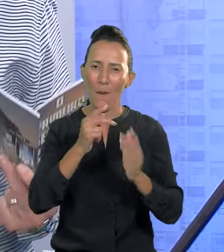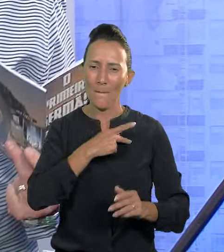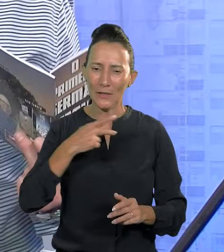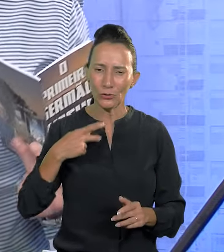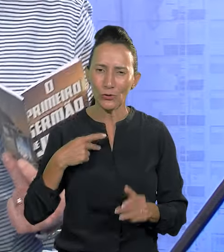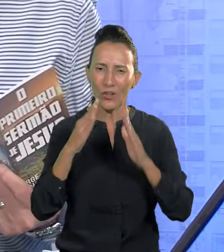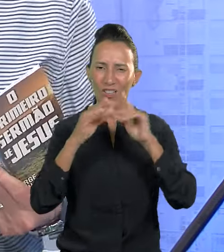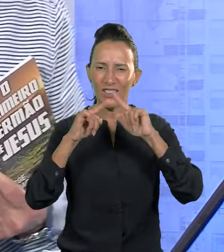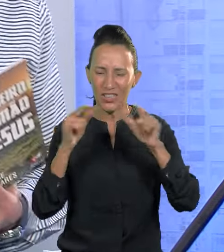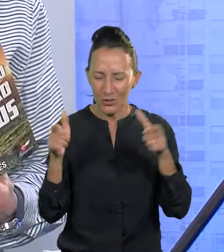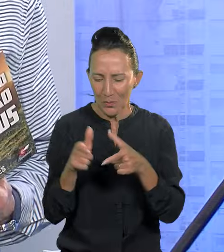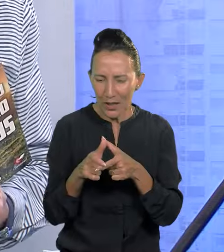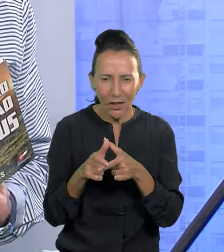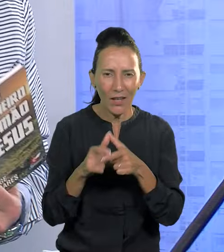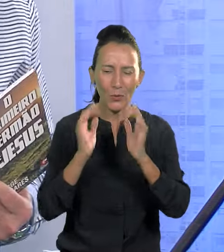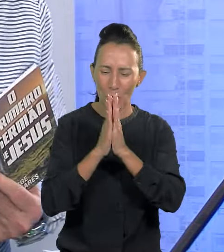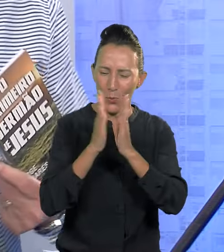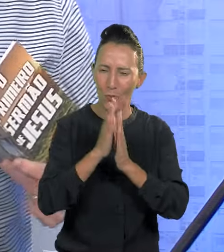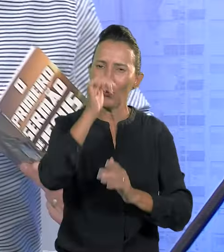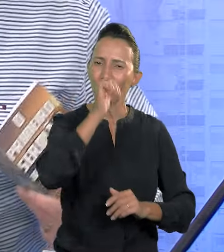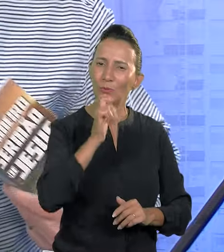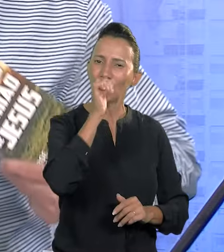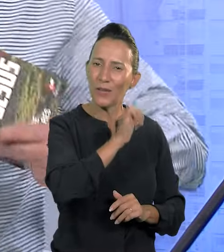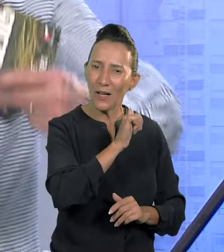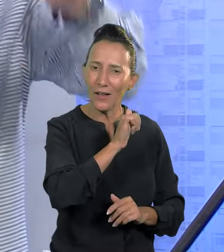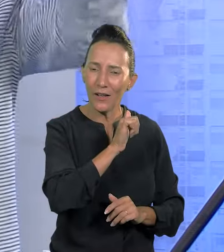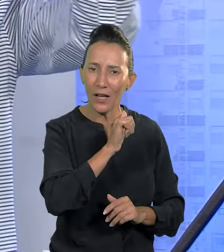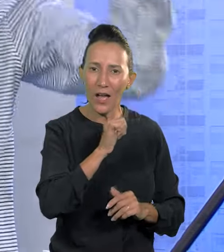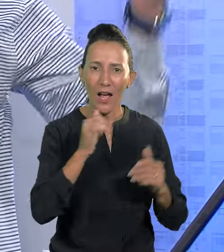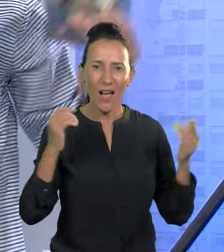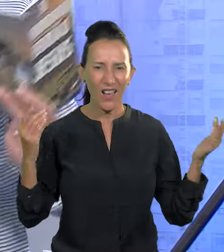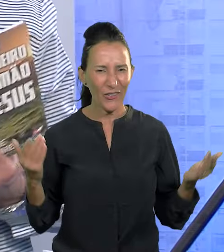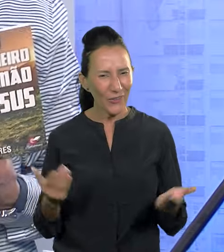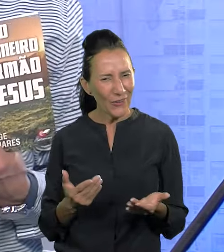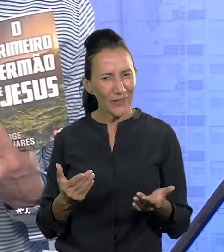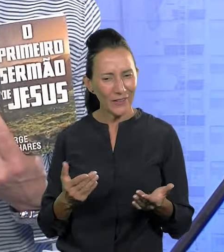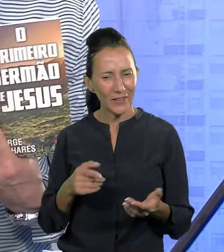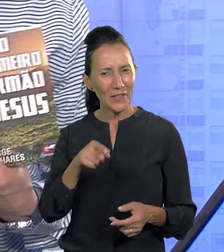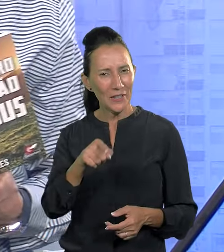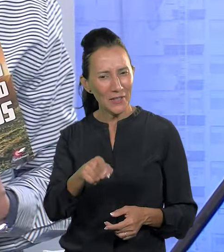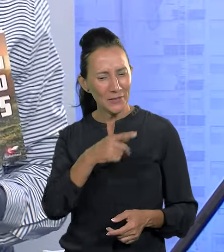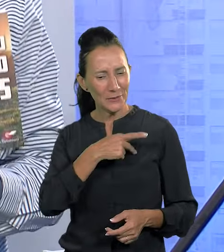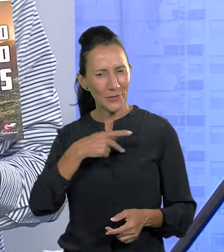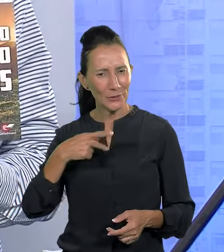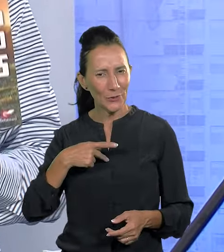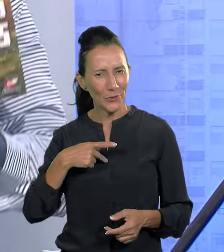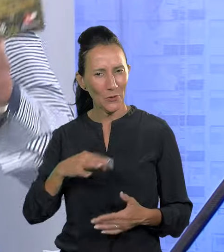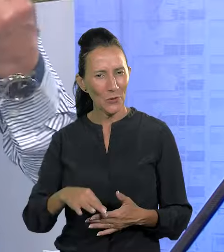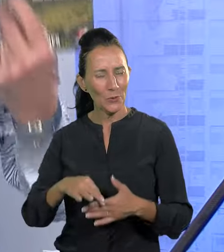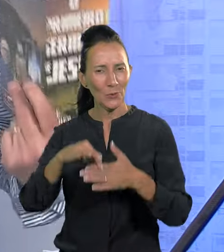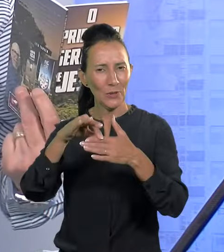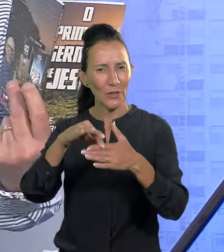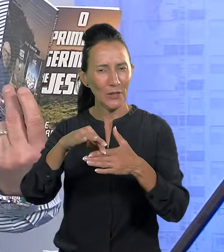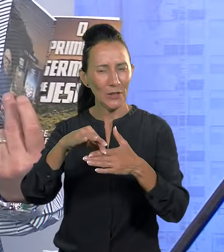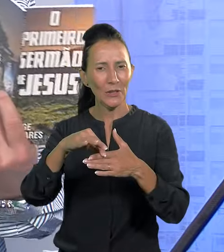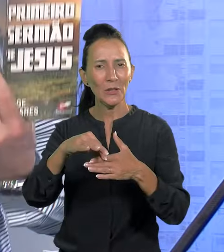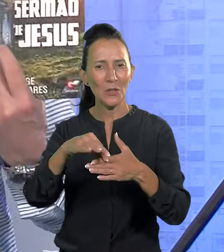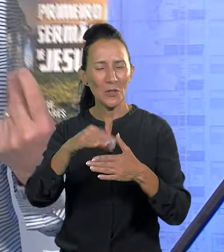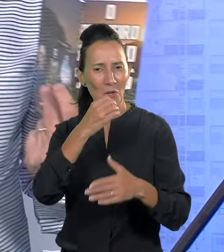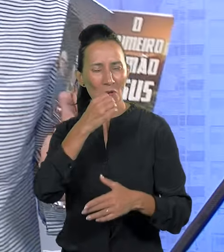uma igreja pequena, orava, jejuava e era aquela coisa. Agora esse pastor é um grande homem,